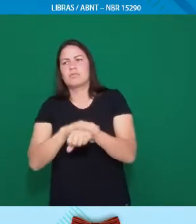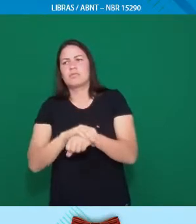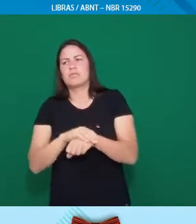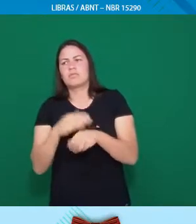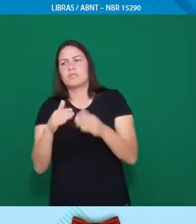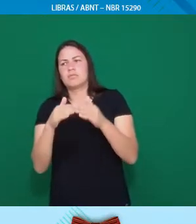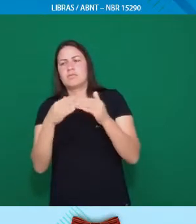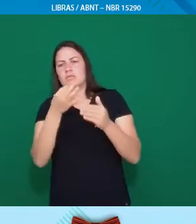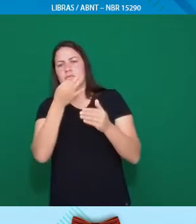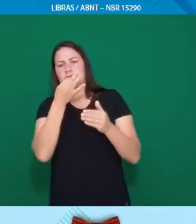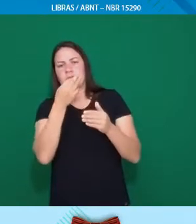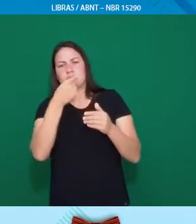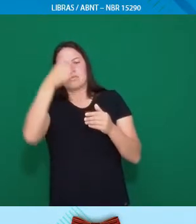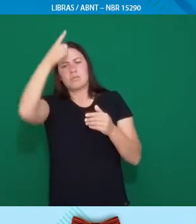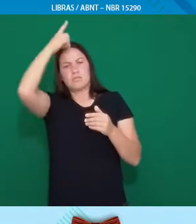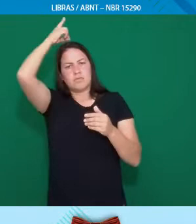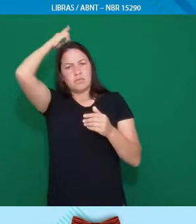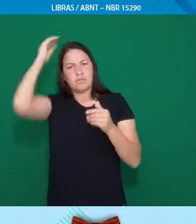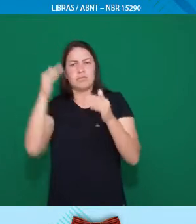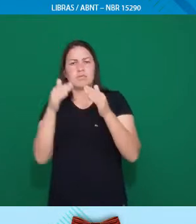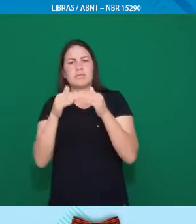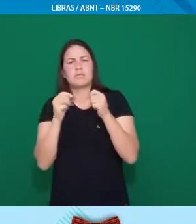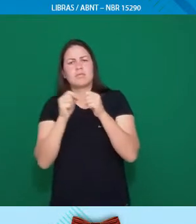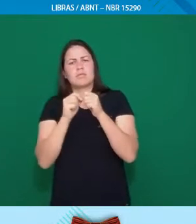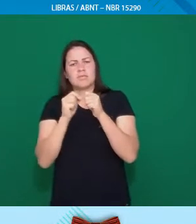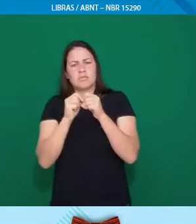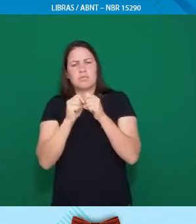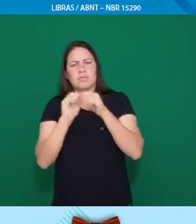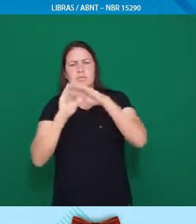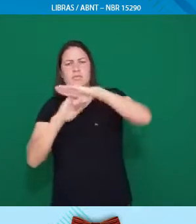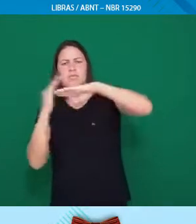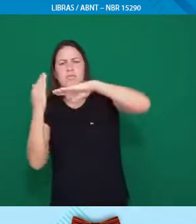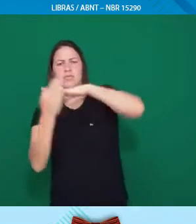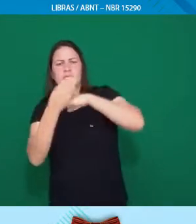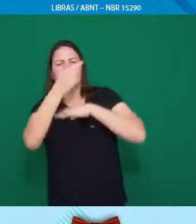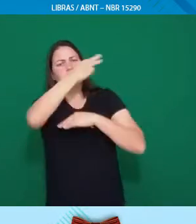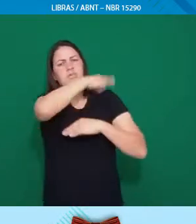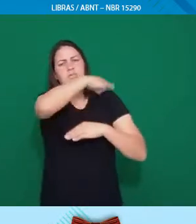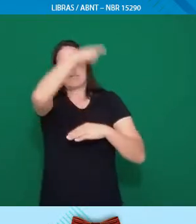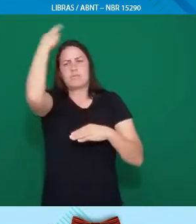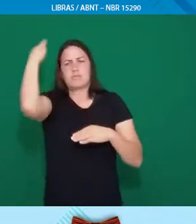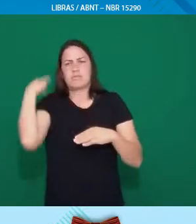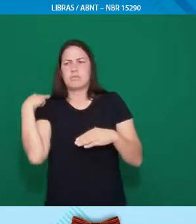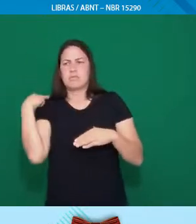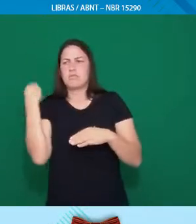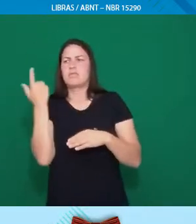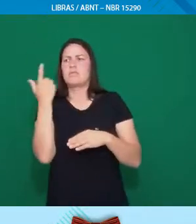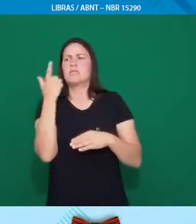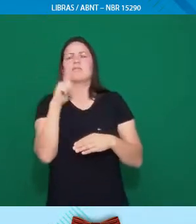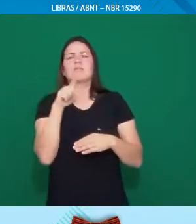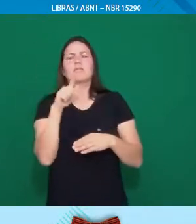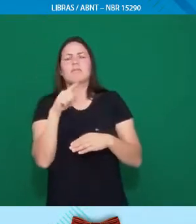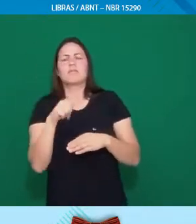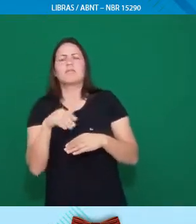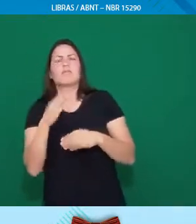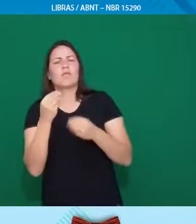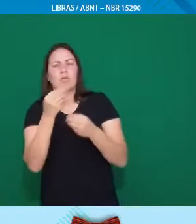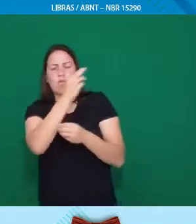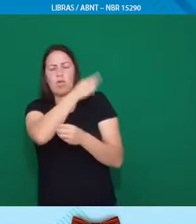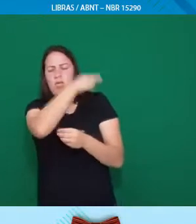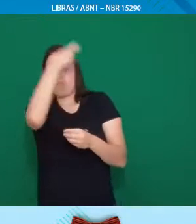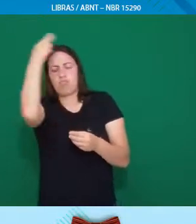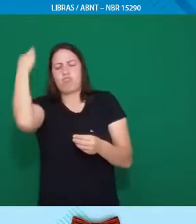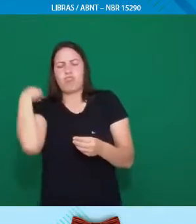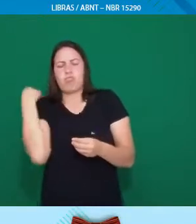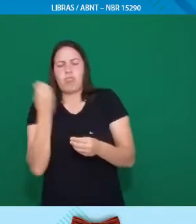a próxima Presidente medicação que nós fizemos no no bairro Aparecida onde que é um dos